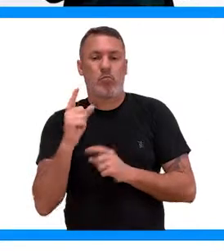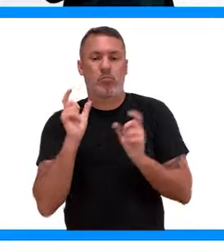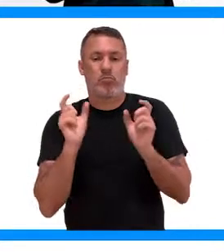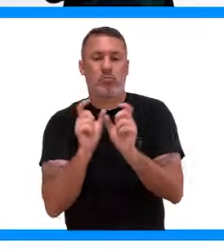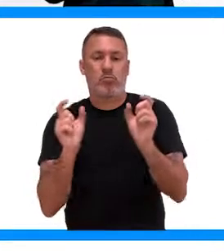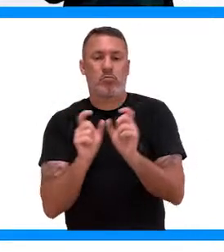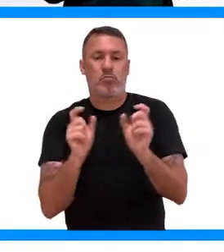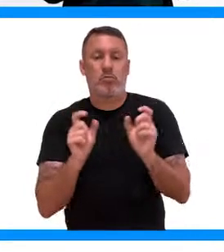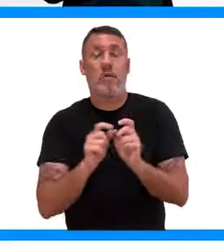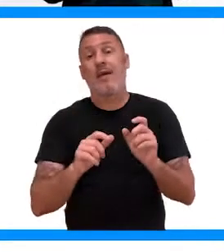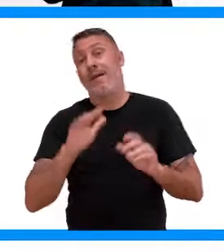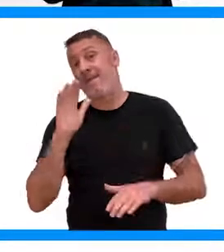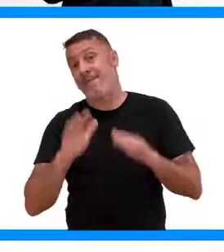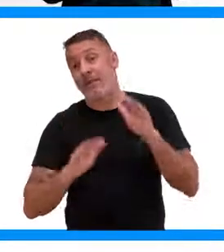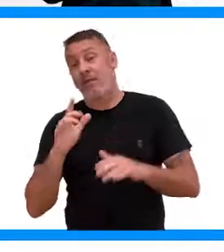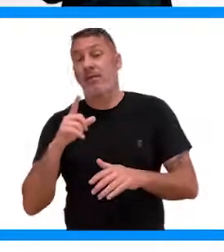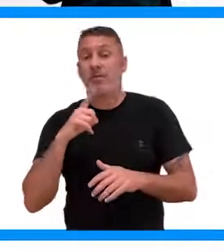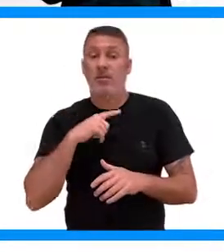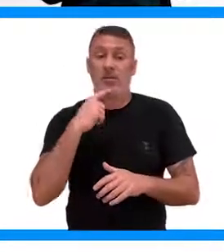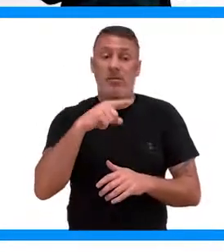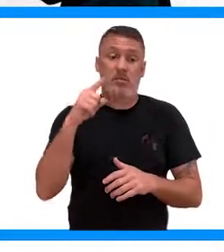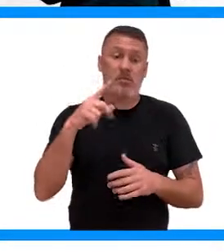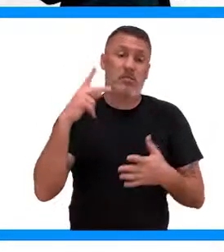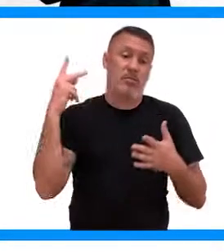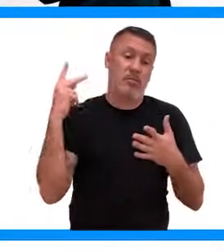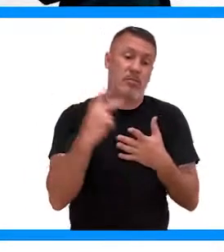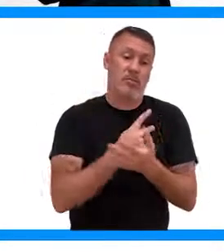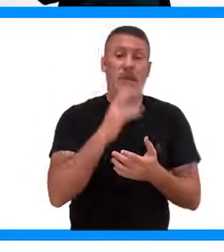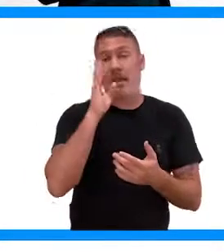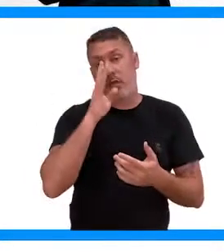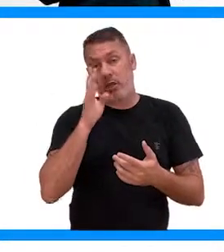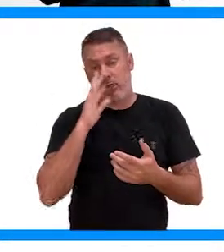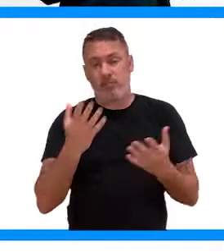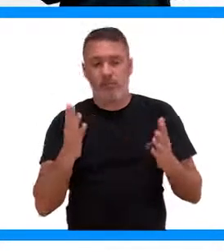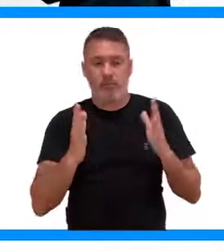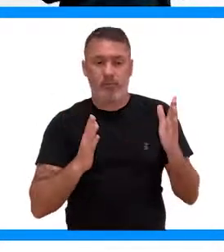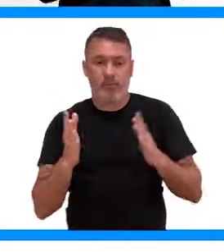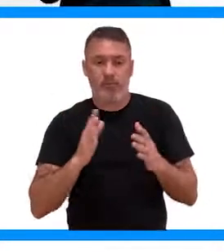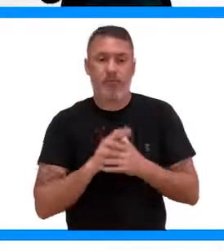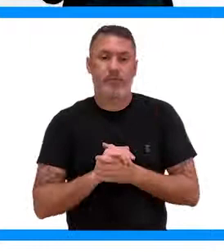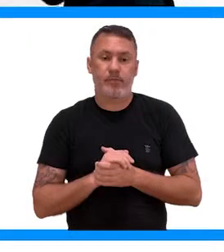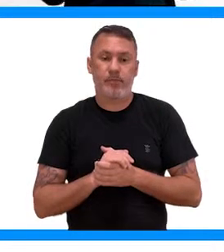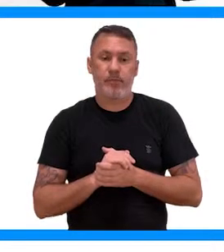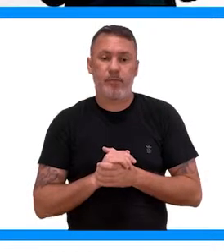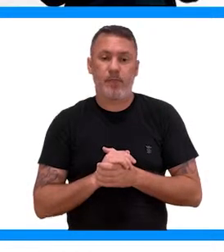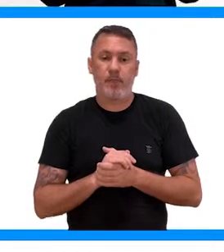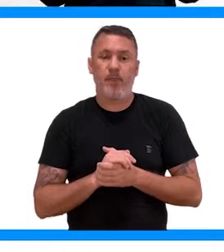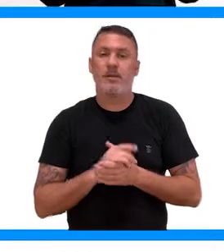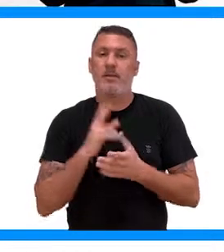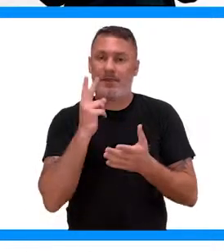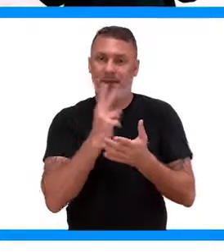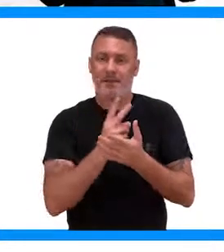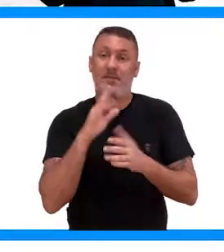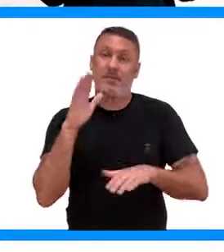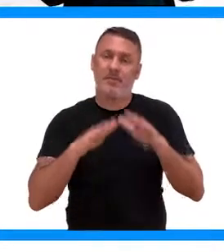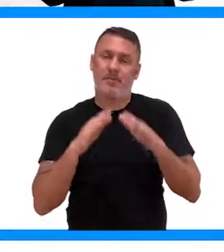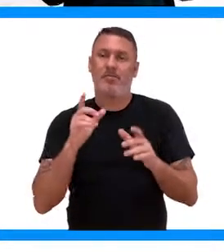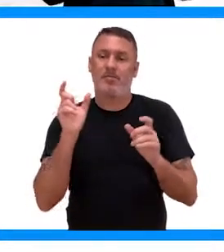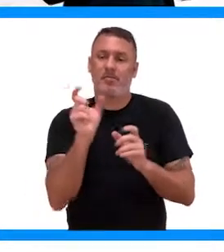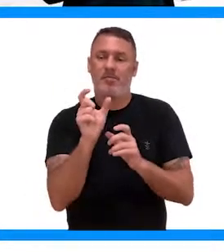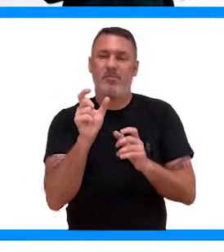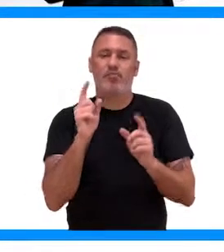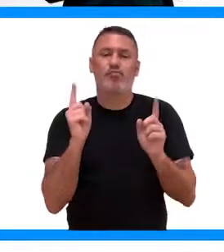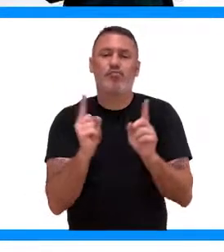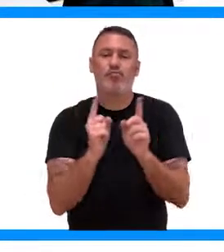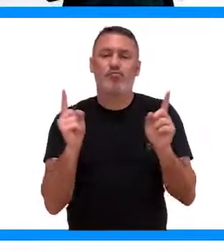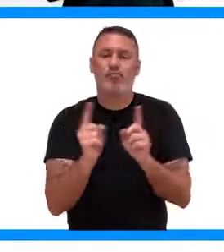en los casos de la tilde diacrítica. Então, observem aí, geralmente os monossílabos, palavras com